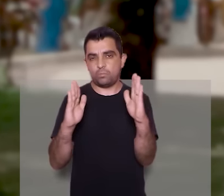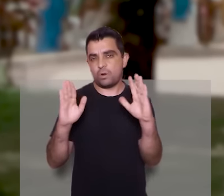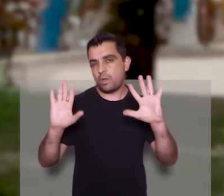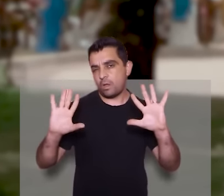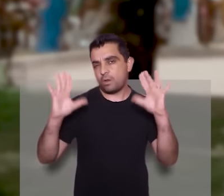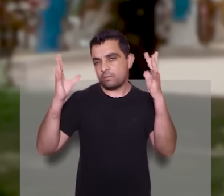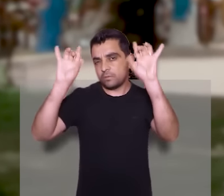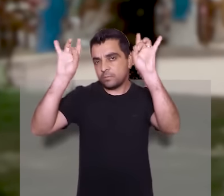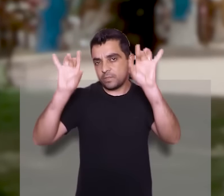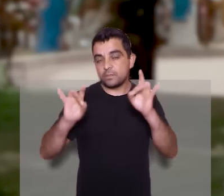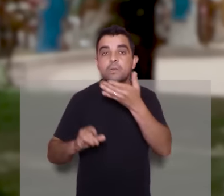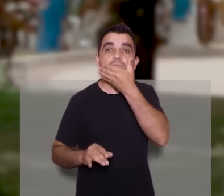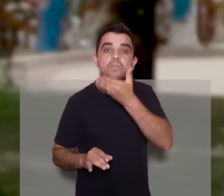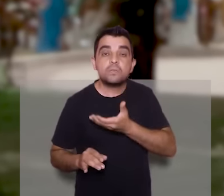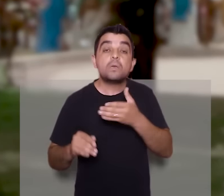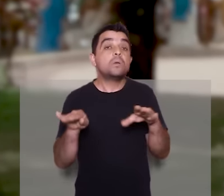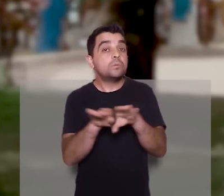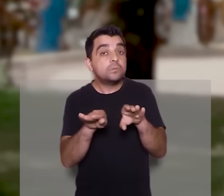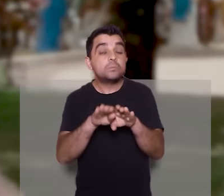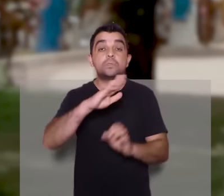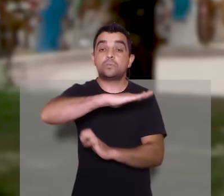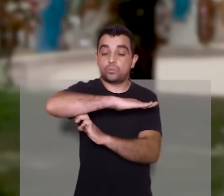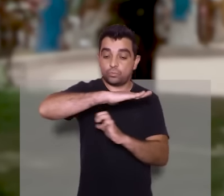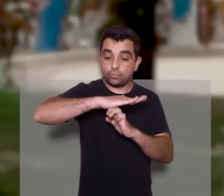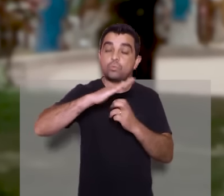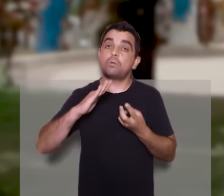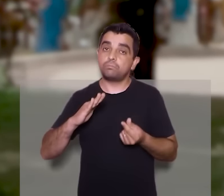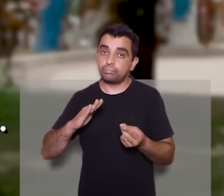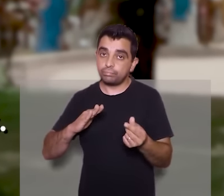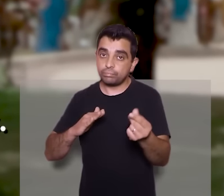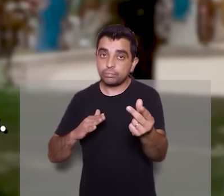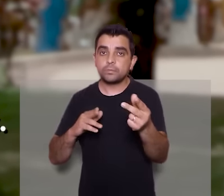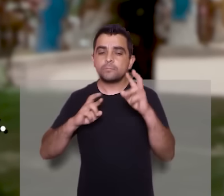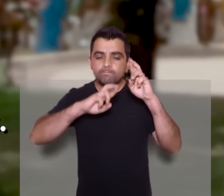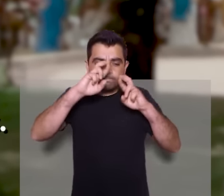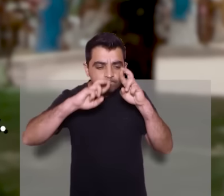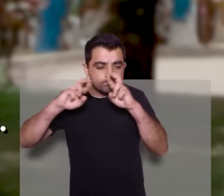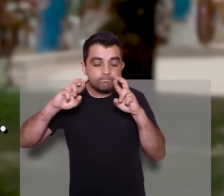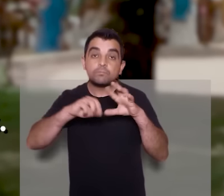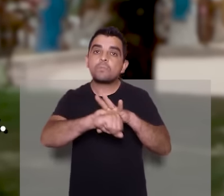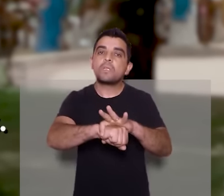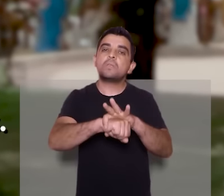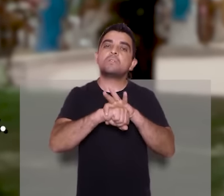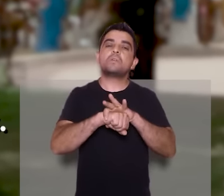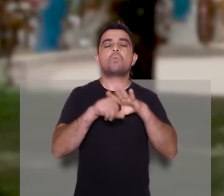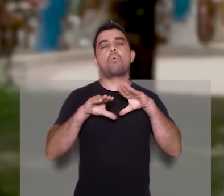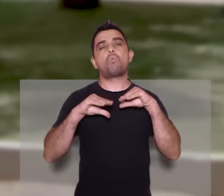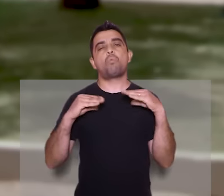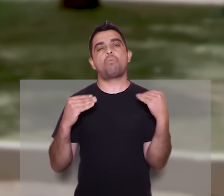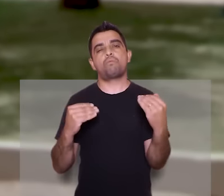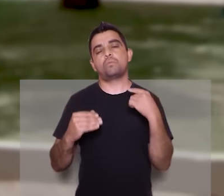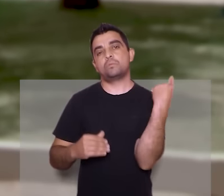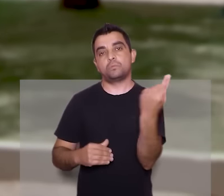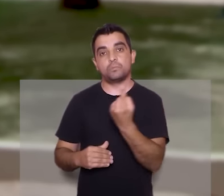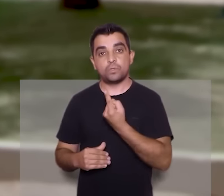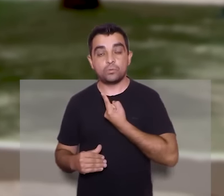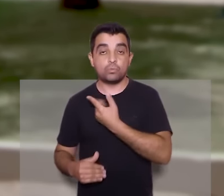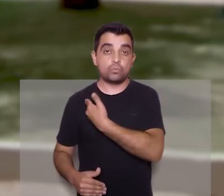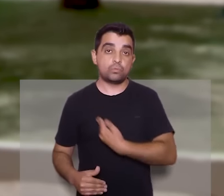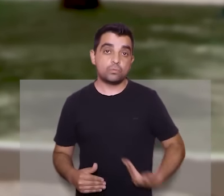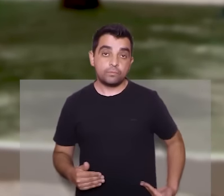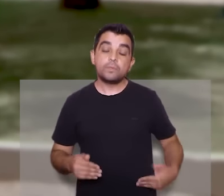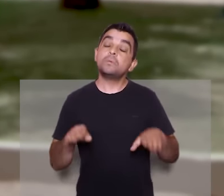essas estruturas que são temporárias, como por exemplo Natal, mas também para as estruturas permanentes. Isso traz